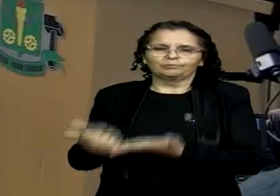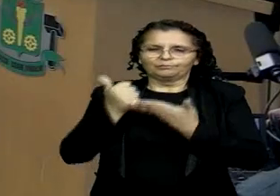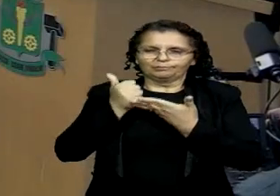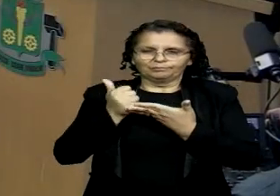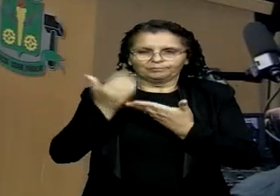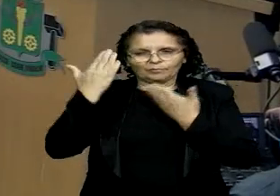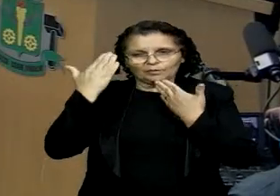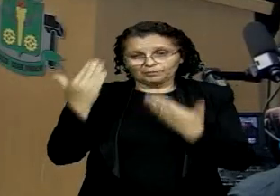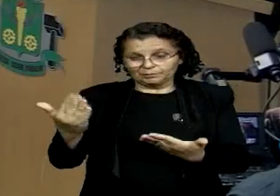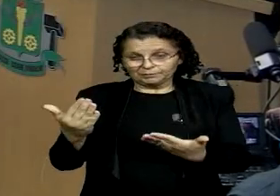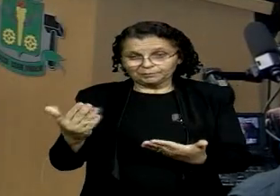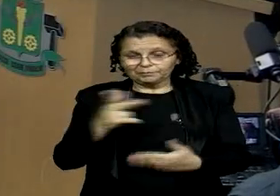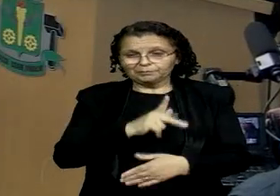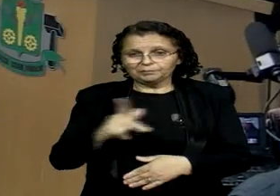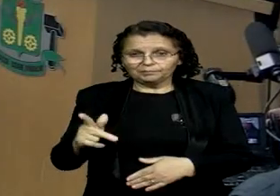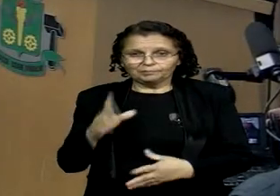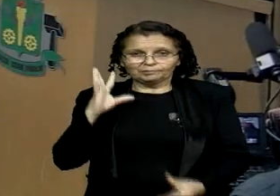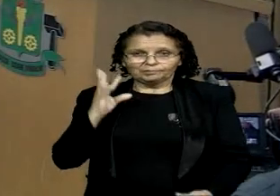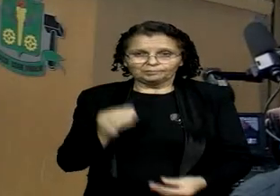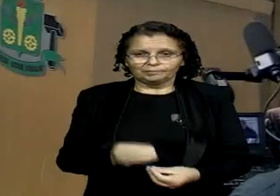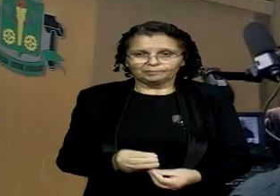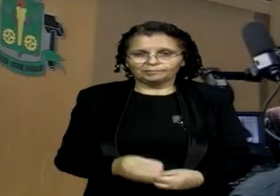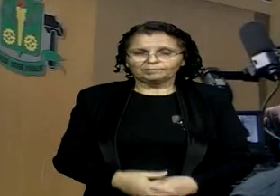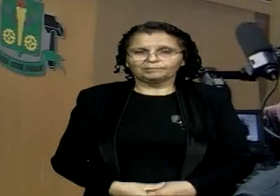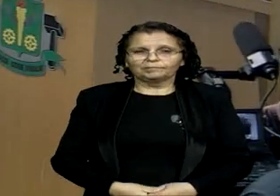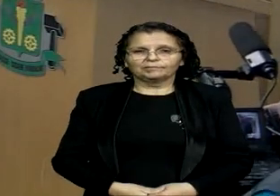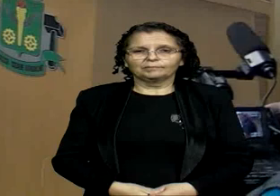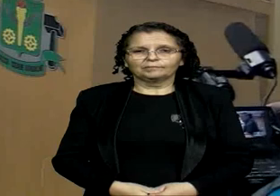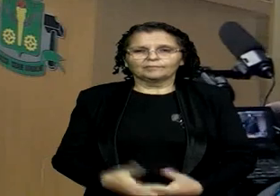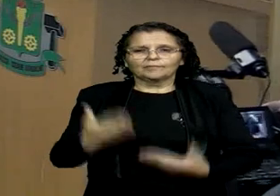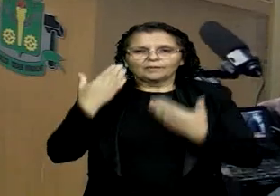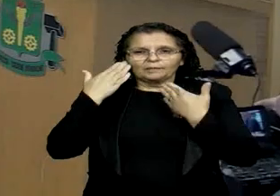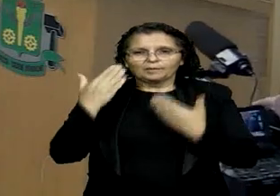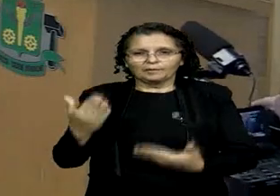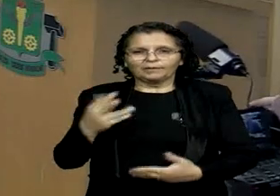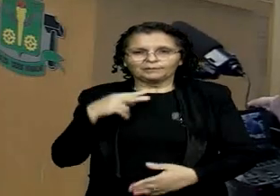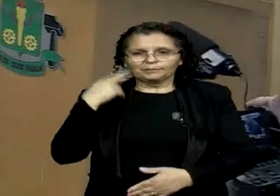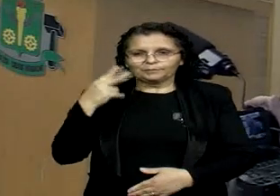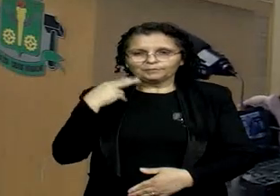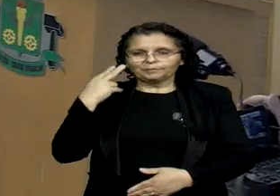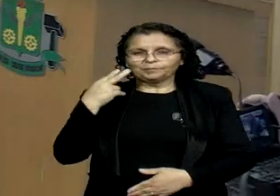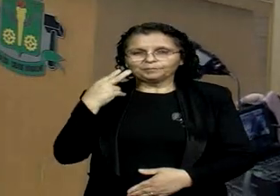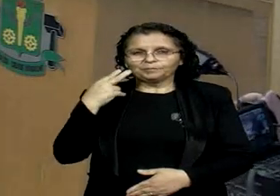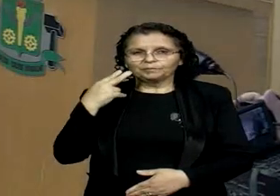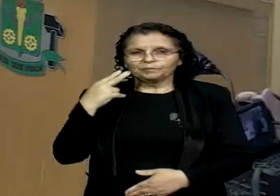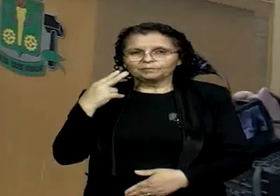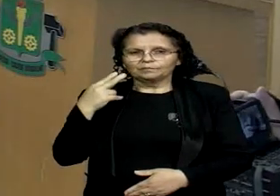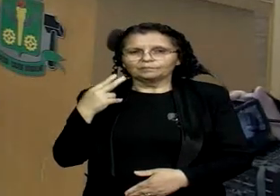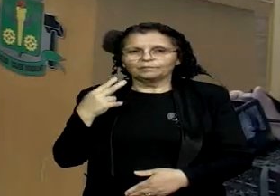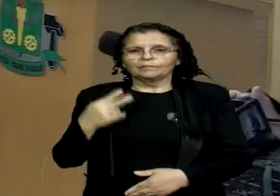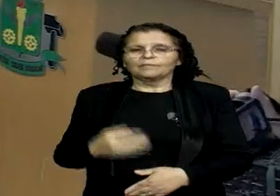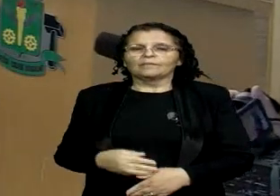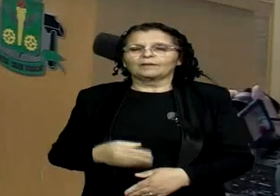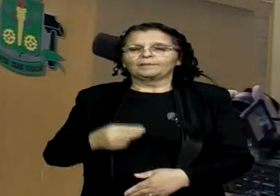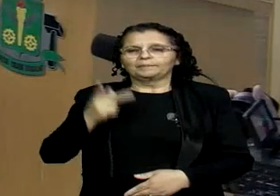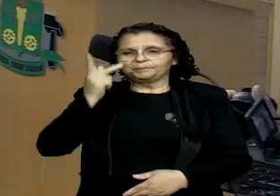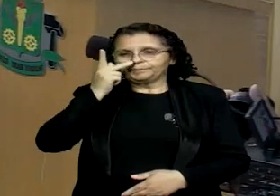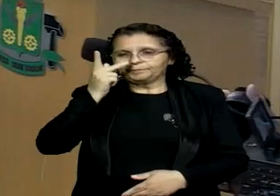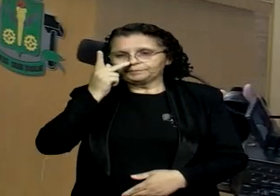obrigado, senhor presidente. Eram essas minhas palavras. Obrigado, nobre vereador Pelé da